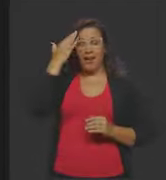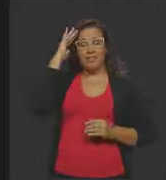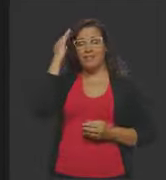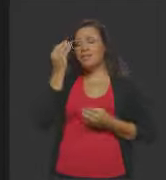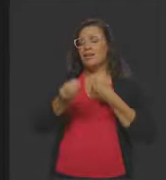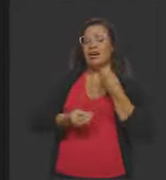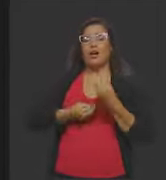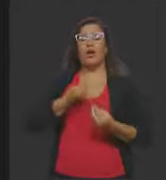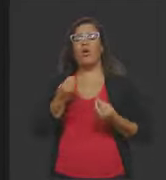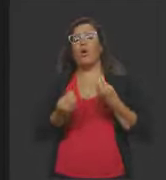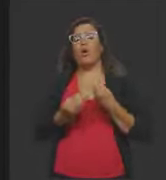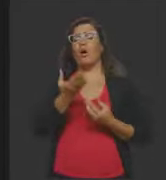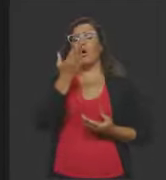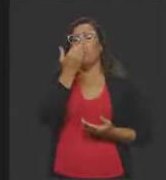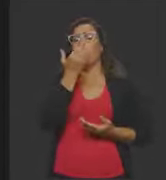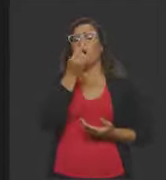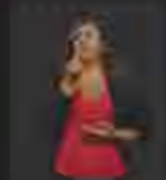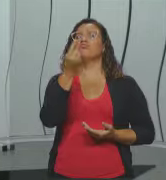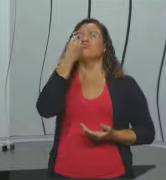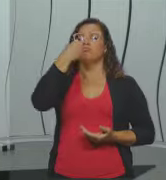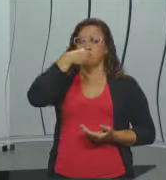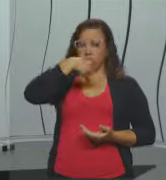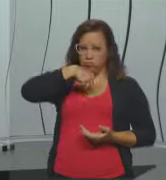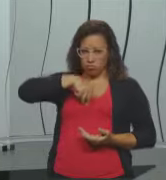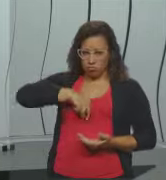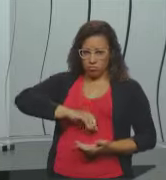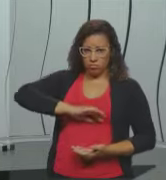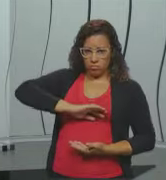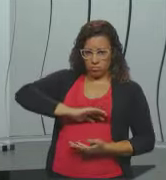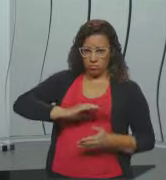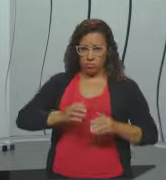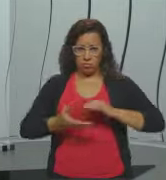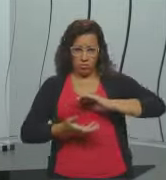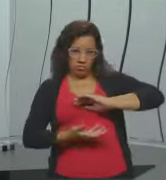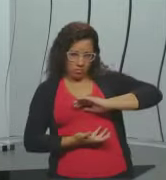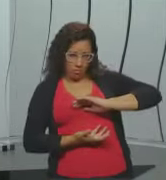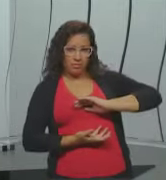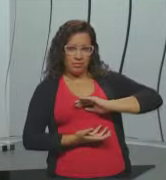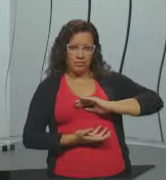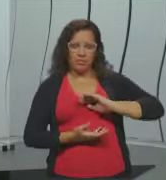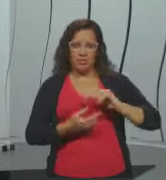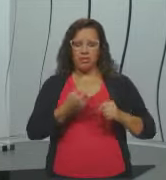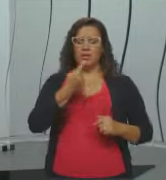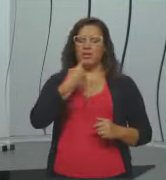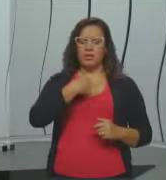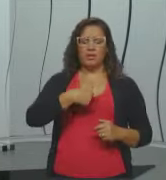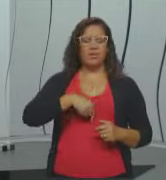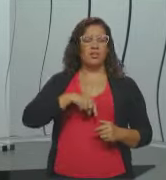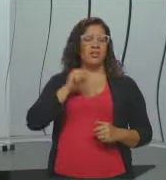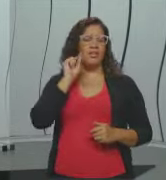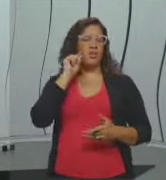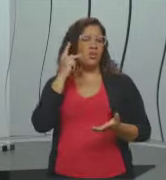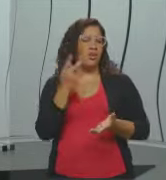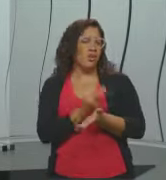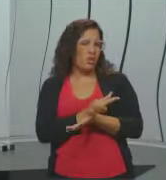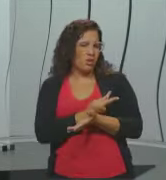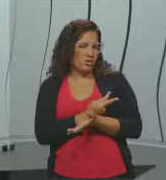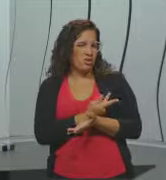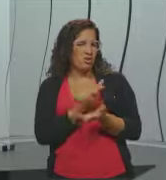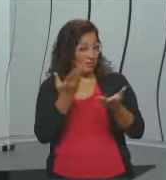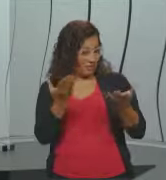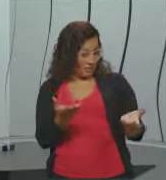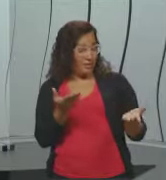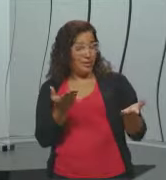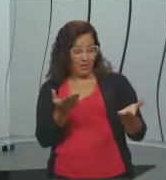humana. Em cada órgão, em cada região do sistema digestório, o que acontece em cada região dessas? É